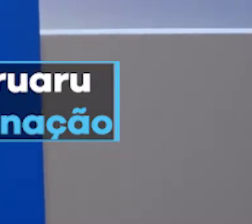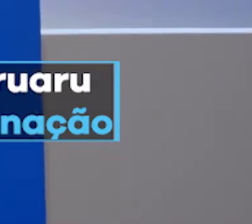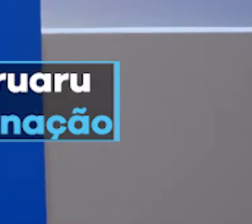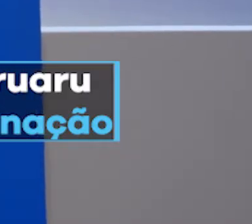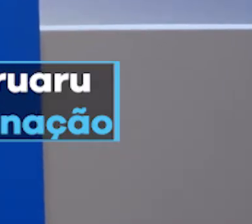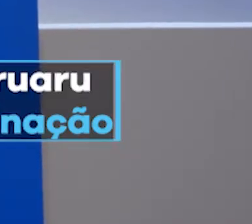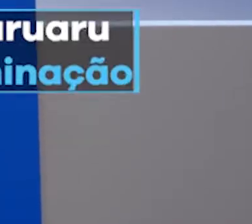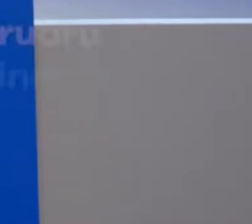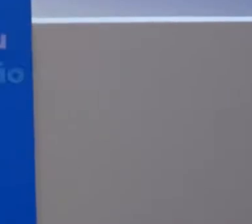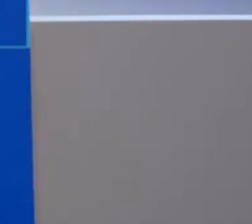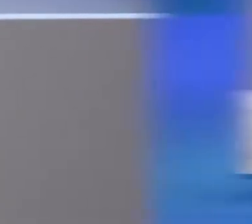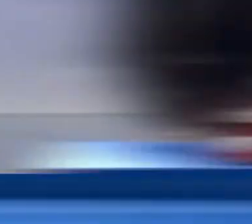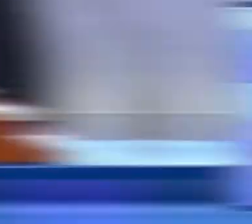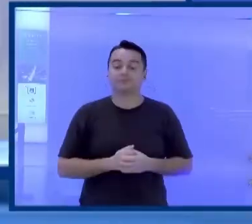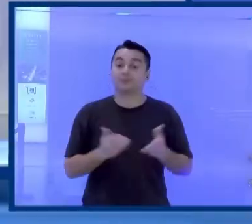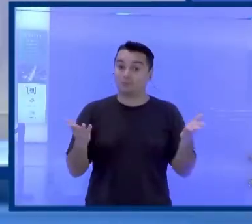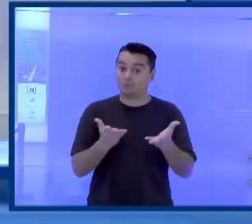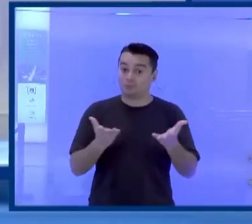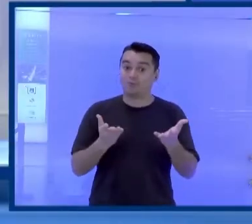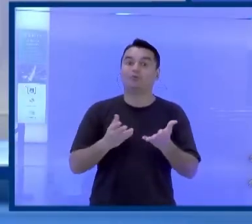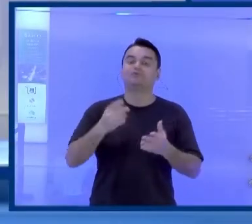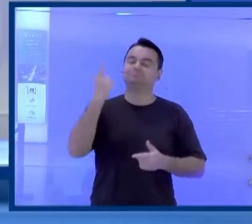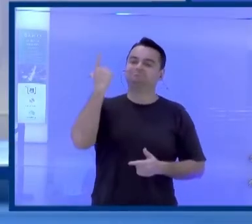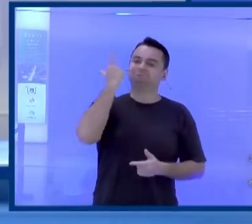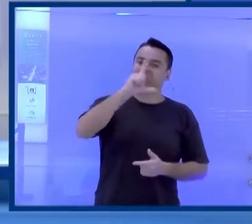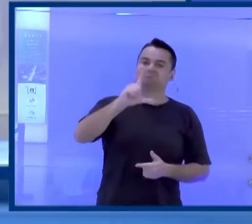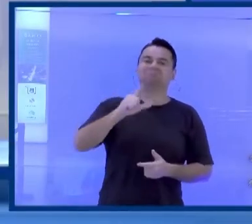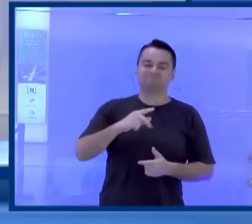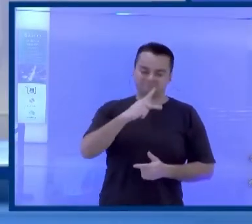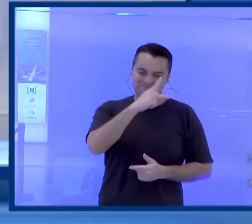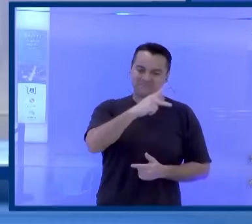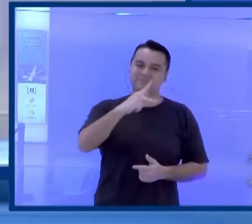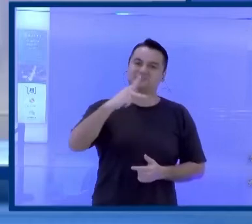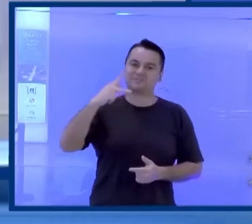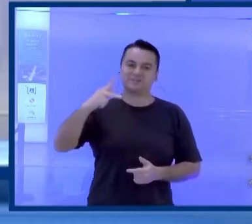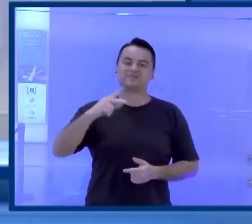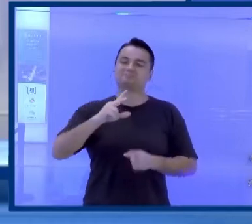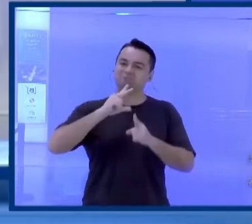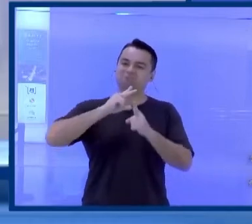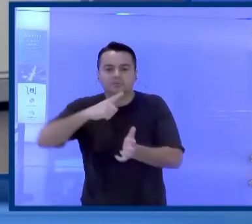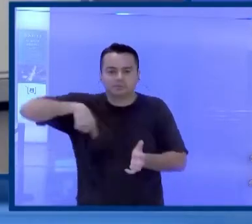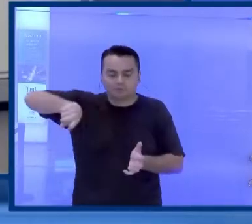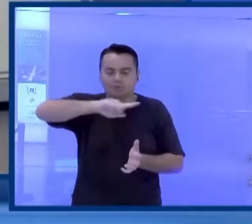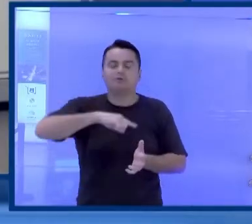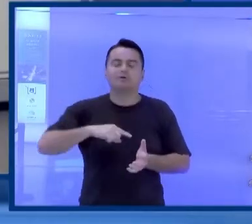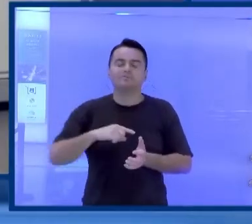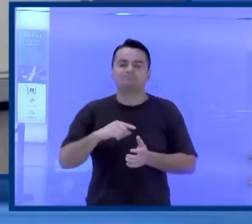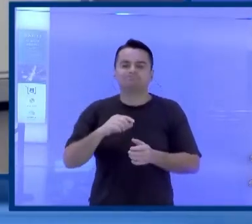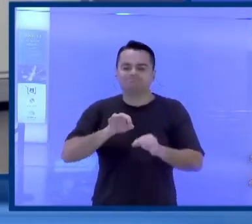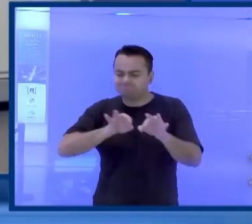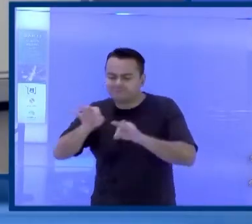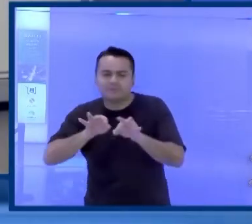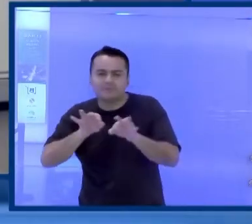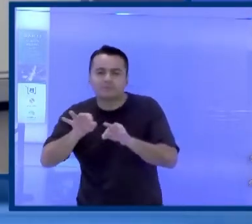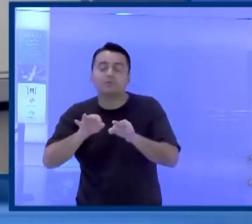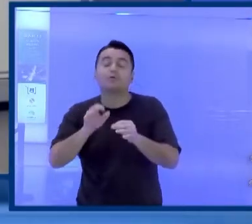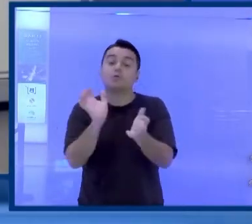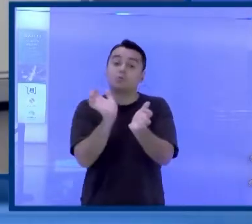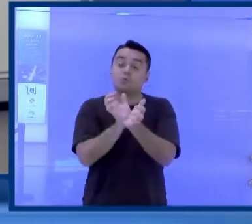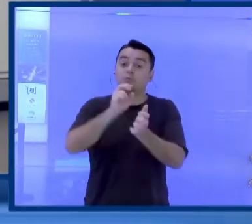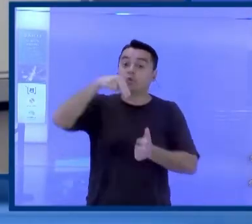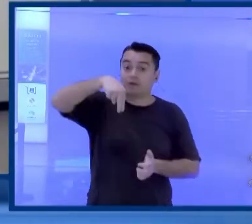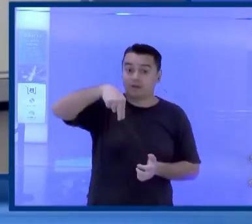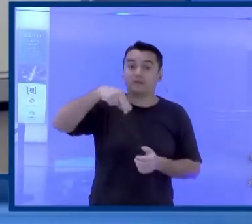de luz da cidade pernambucana. Os investimentos devem chegar a 270 milhões de reais. A concessão, vencida